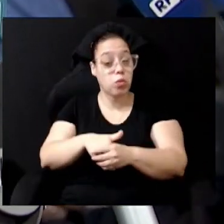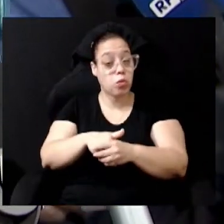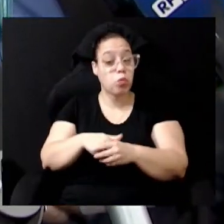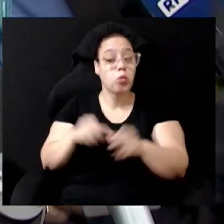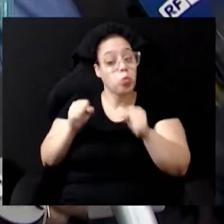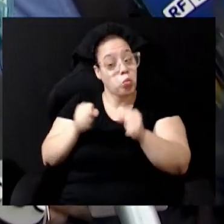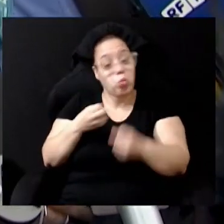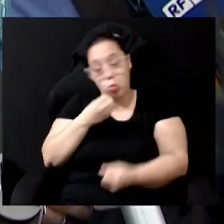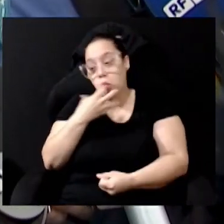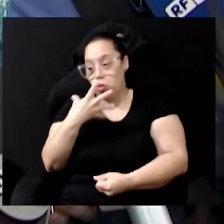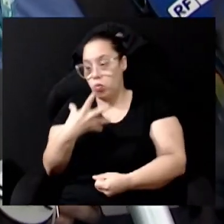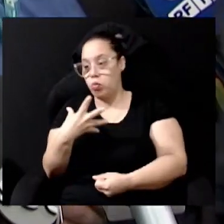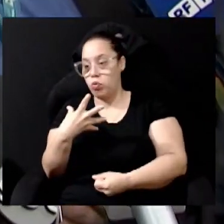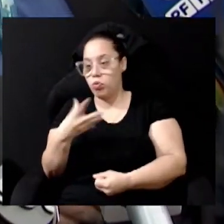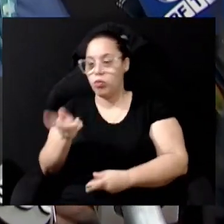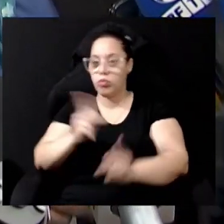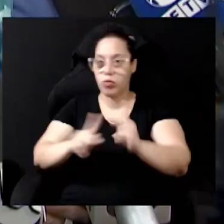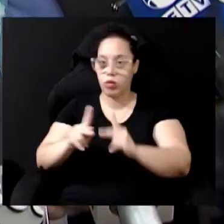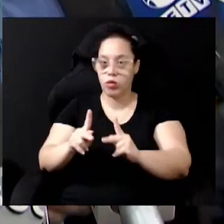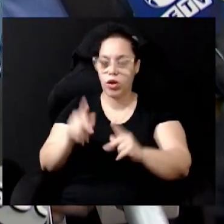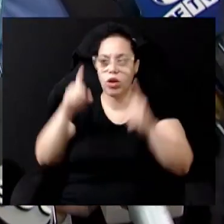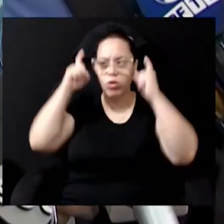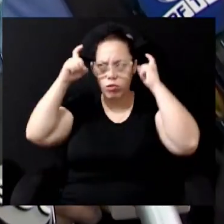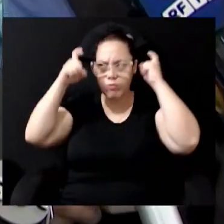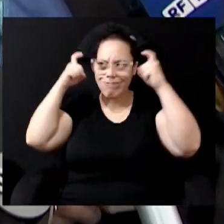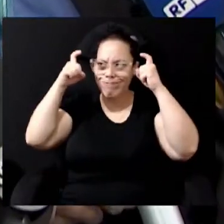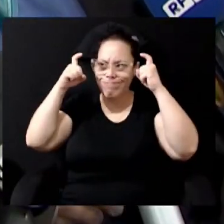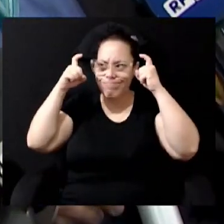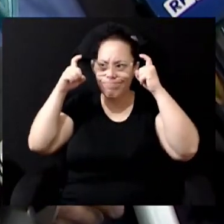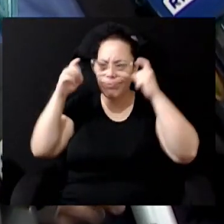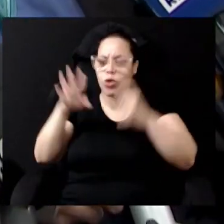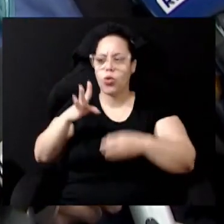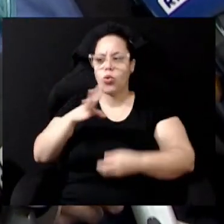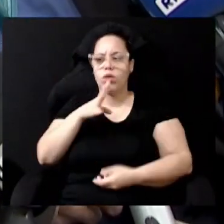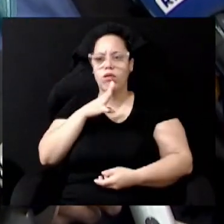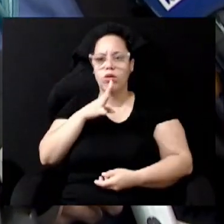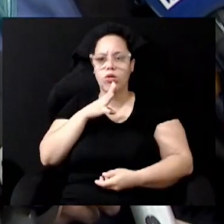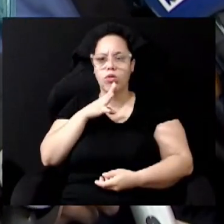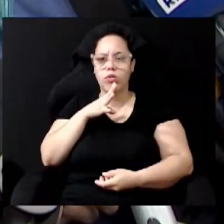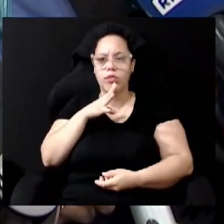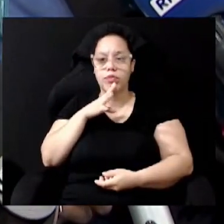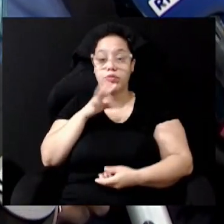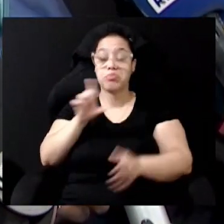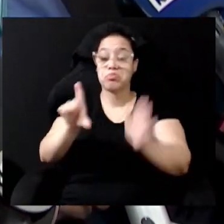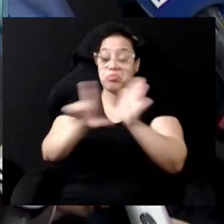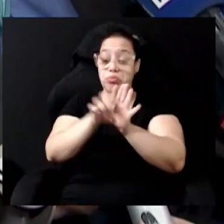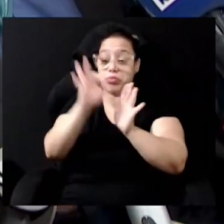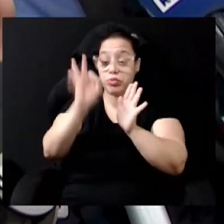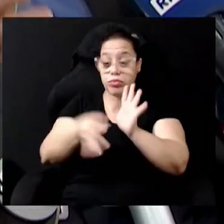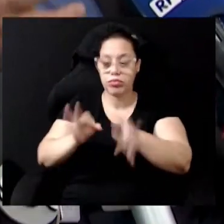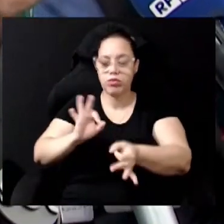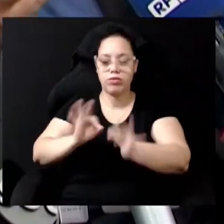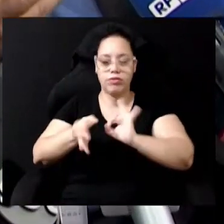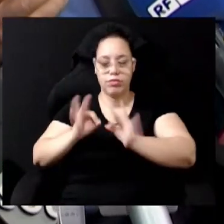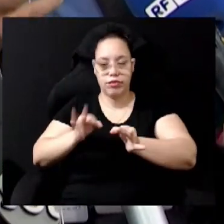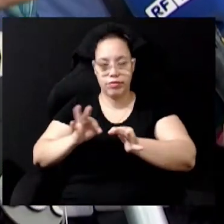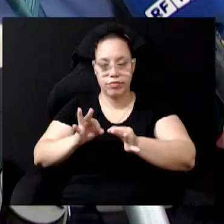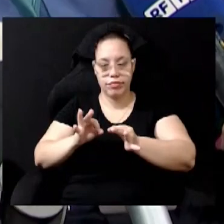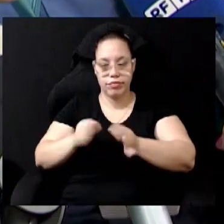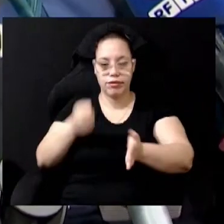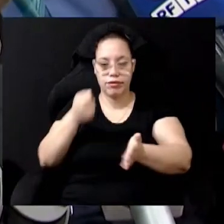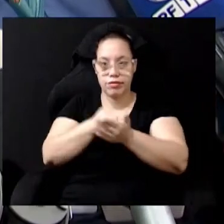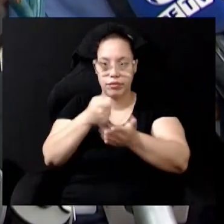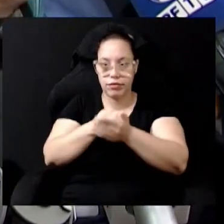à população. Essa é a grande preocupação, mas precisa conhecer os mecanismos legais, jurídicos e de reivindicação. E a